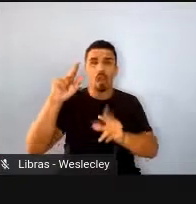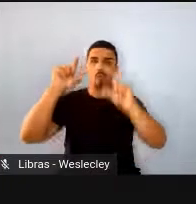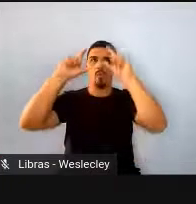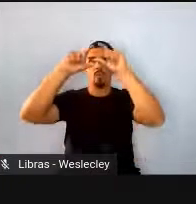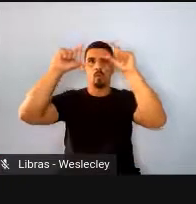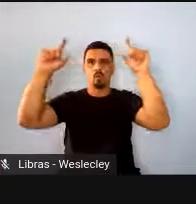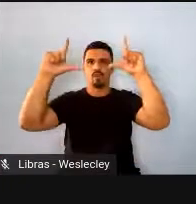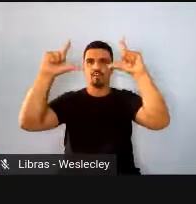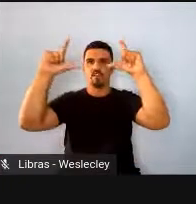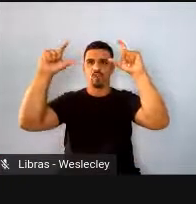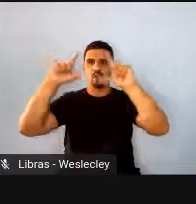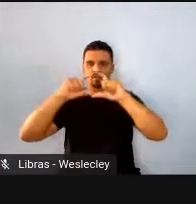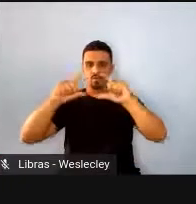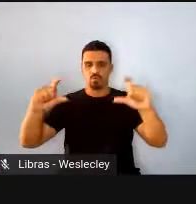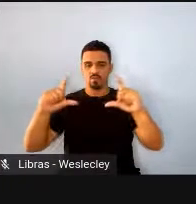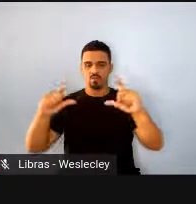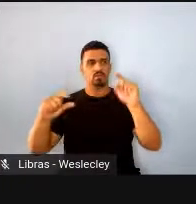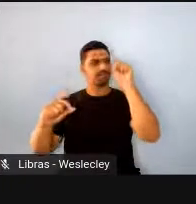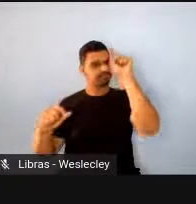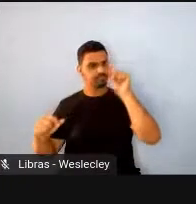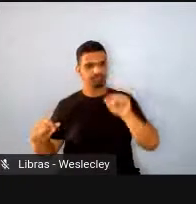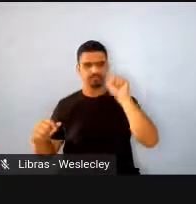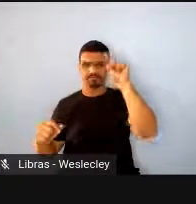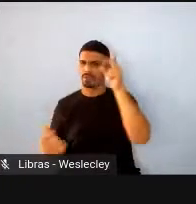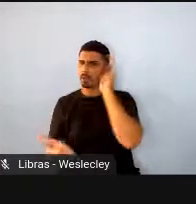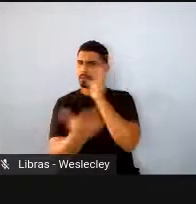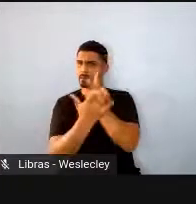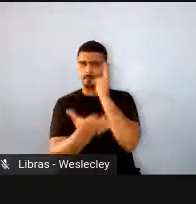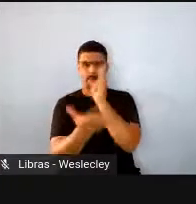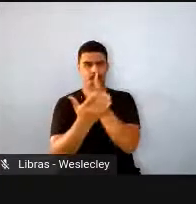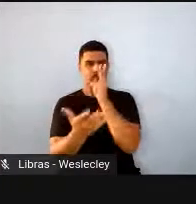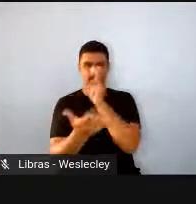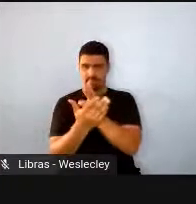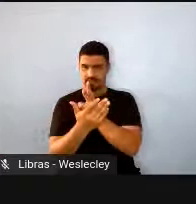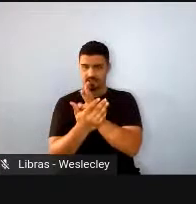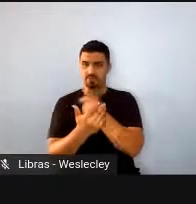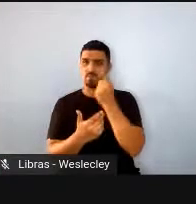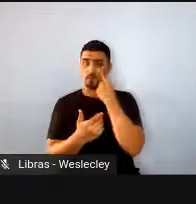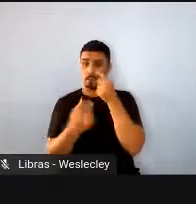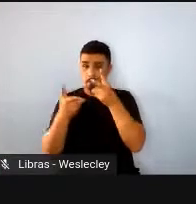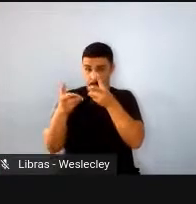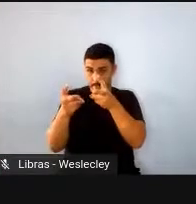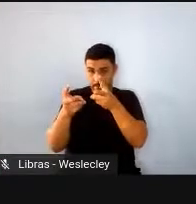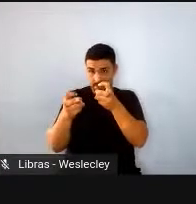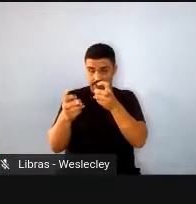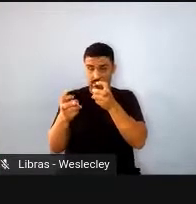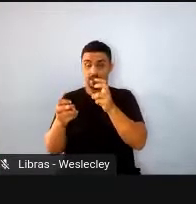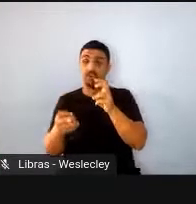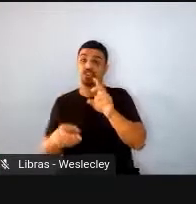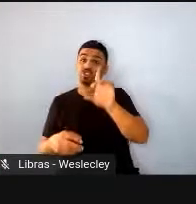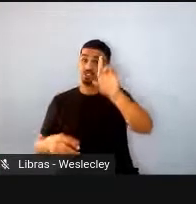na esquerda, em cima e embaixo, na direita. Note que a da direita,